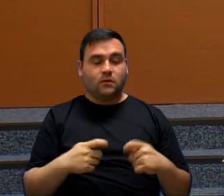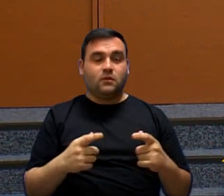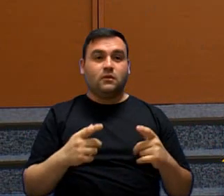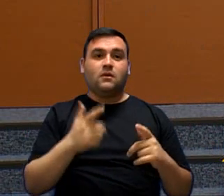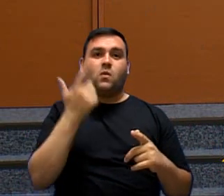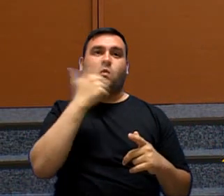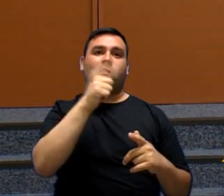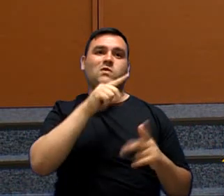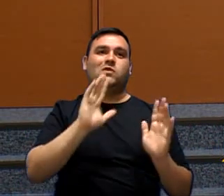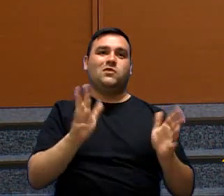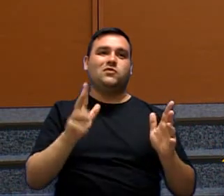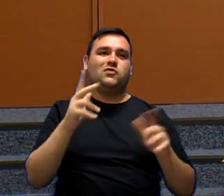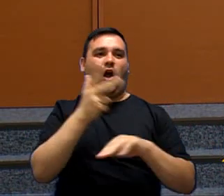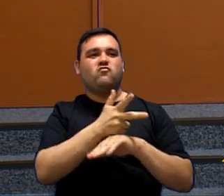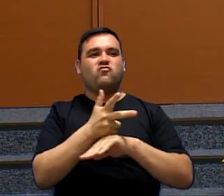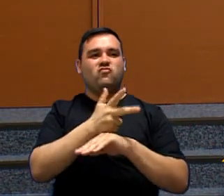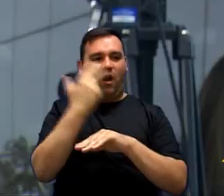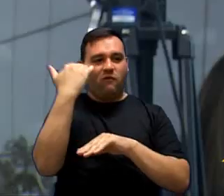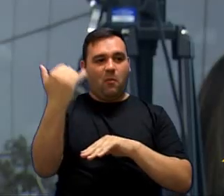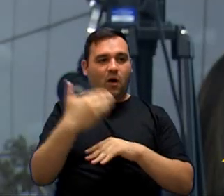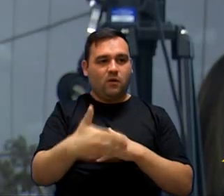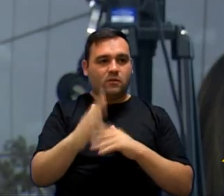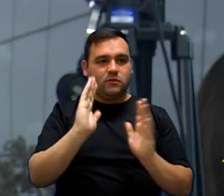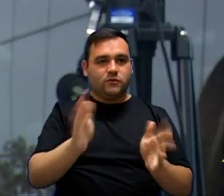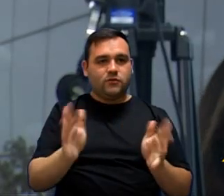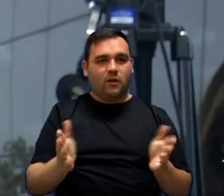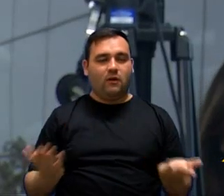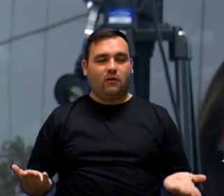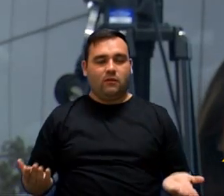Já conseguiu os seus minutos de fama, vereador?